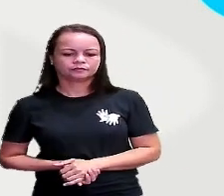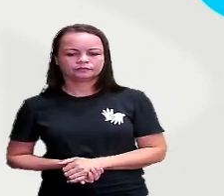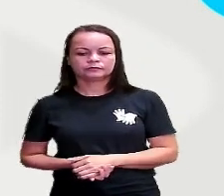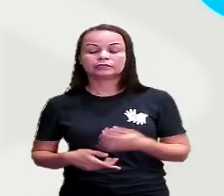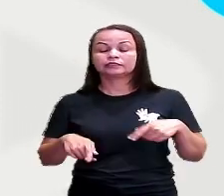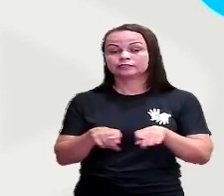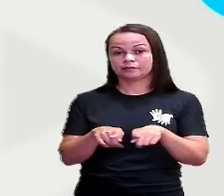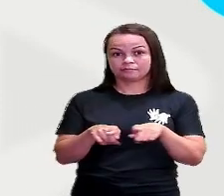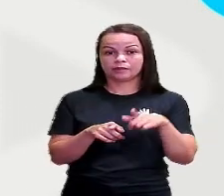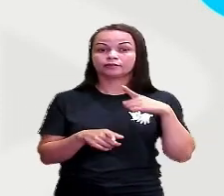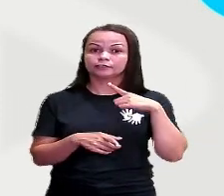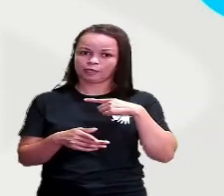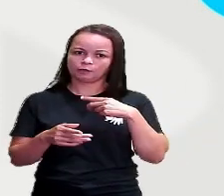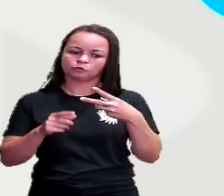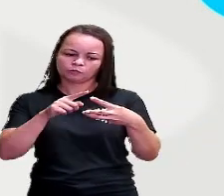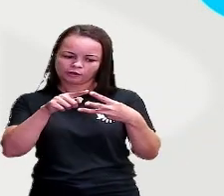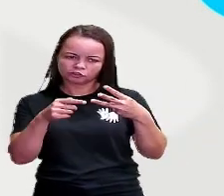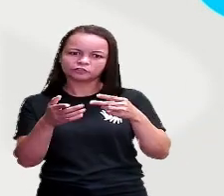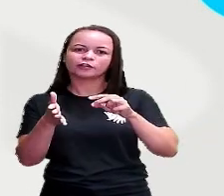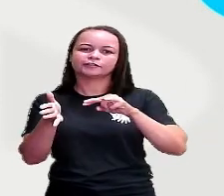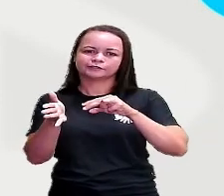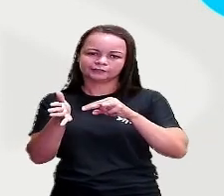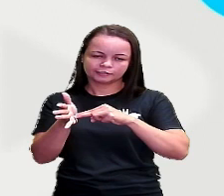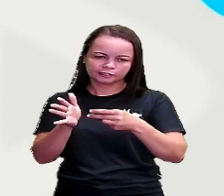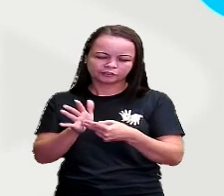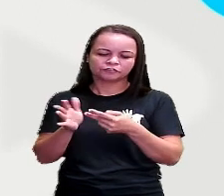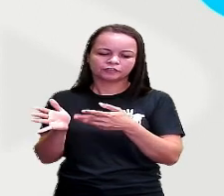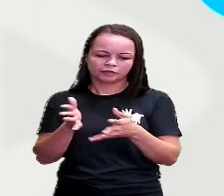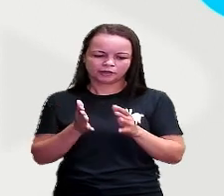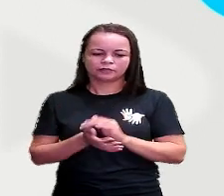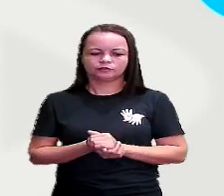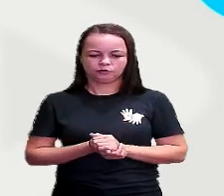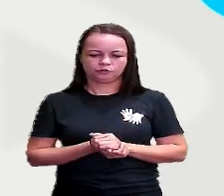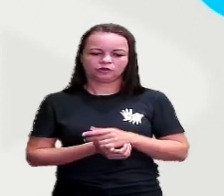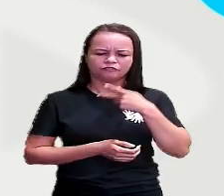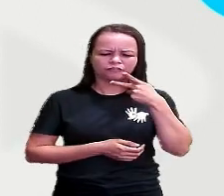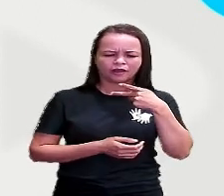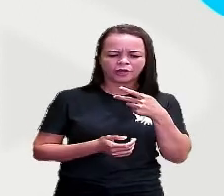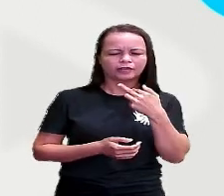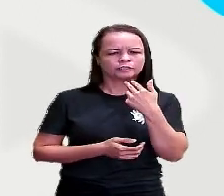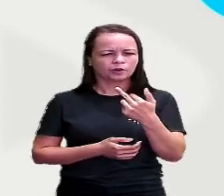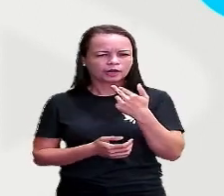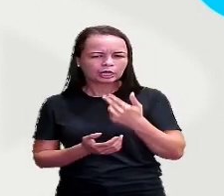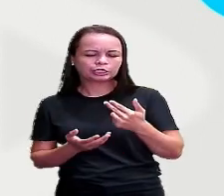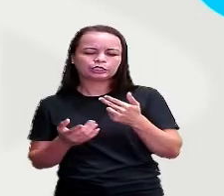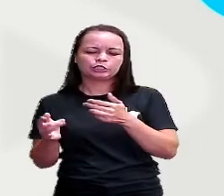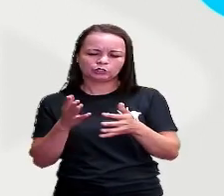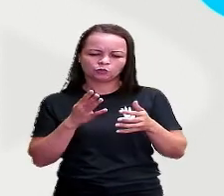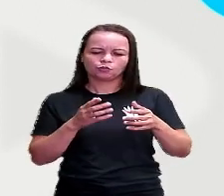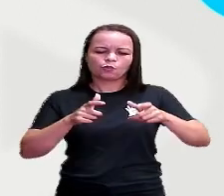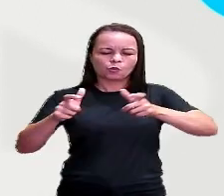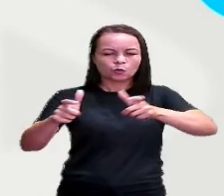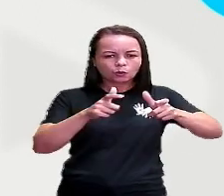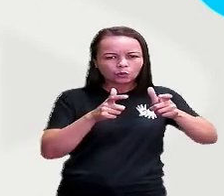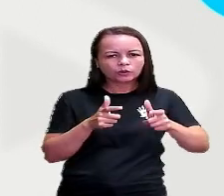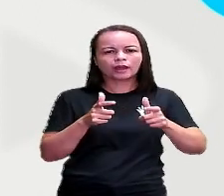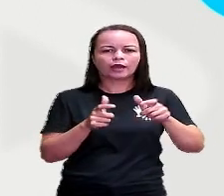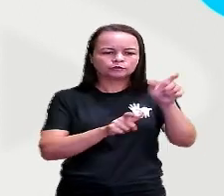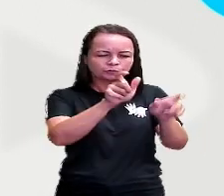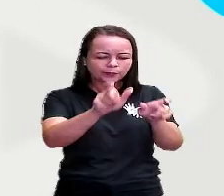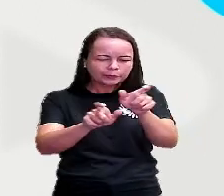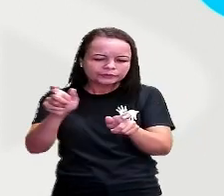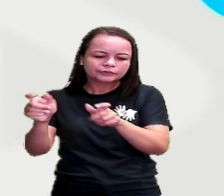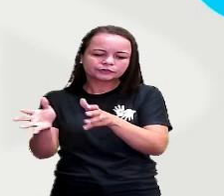Temos também mais 3 significados, ó. Pronúncia de uma língua típica de alguém, de uma região, sotaque,